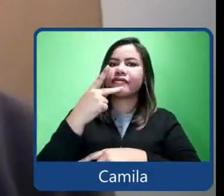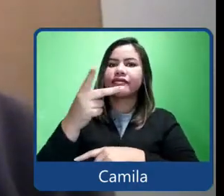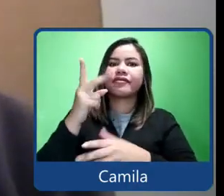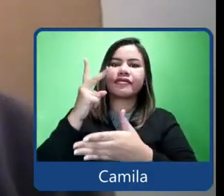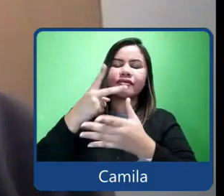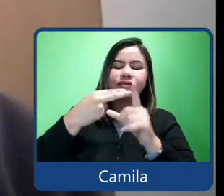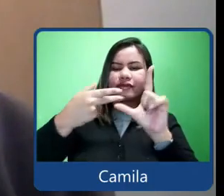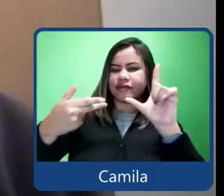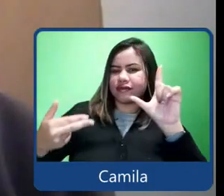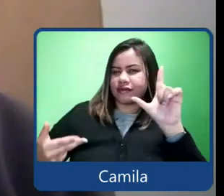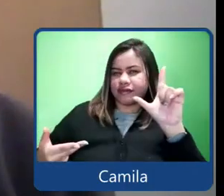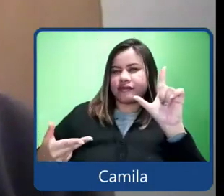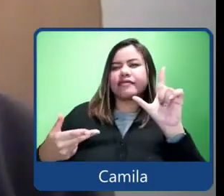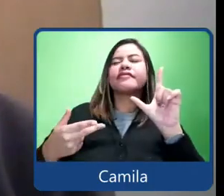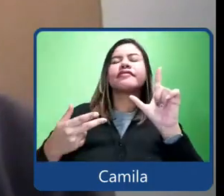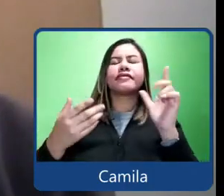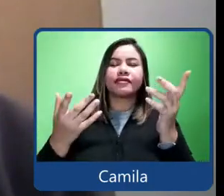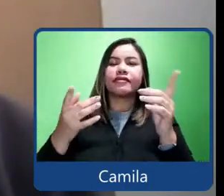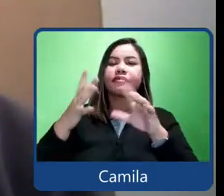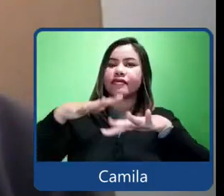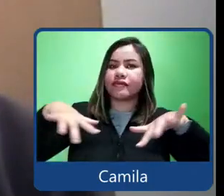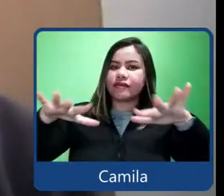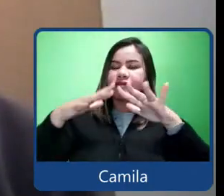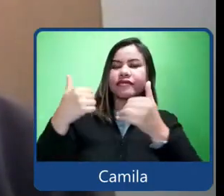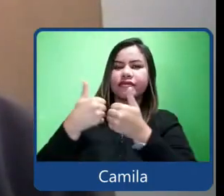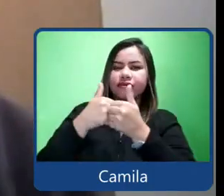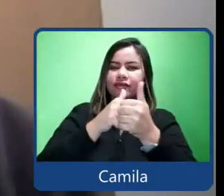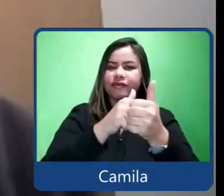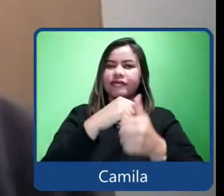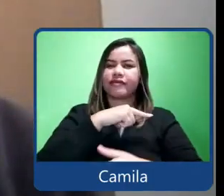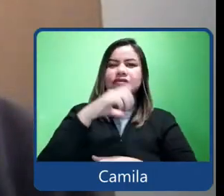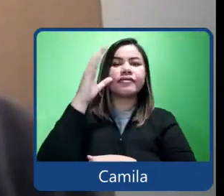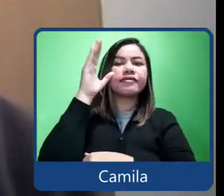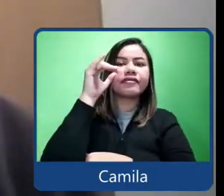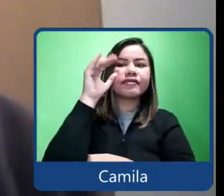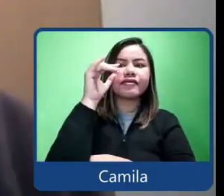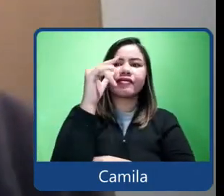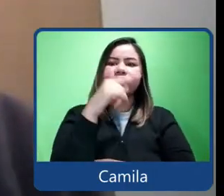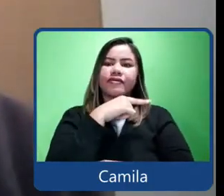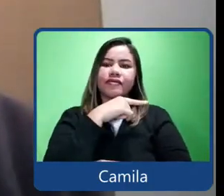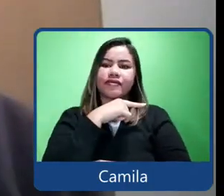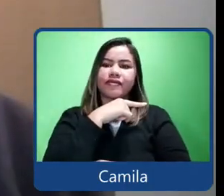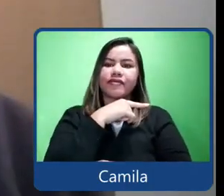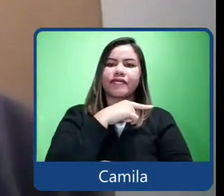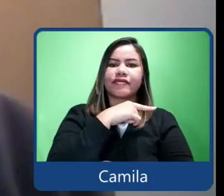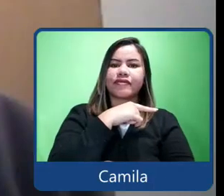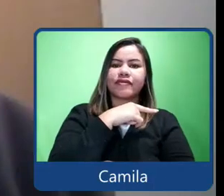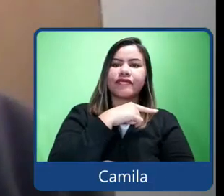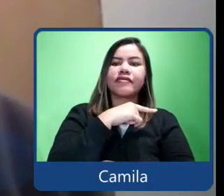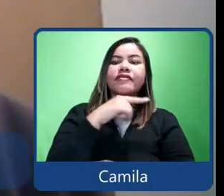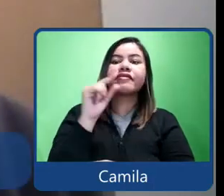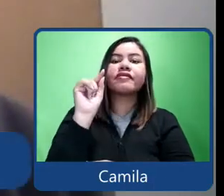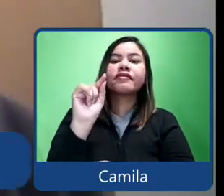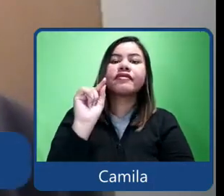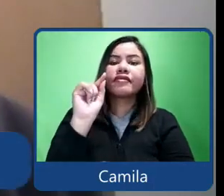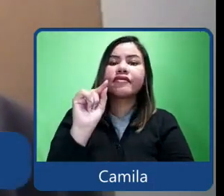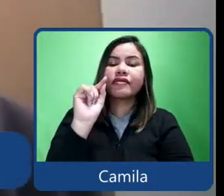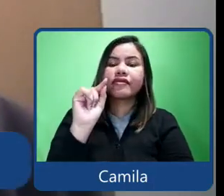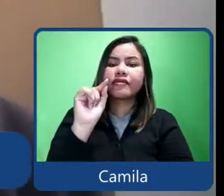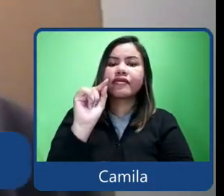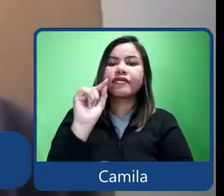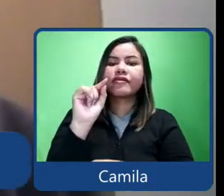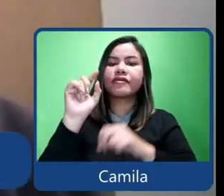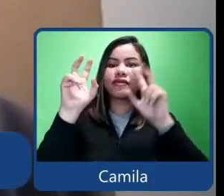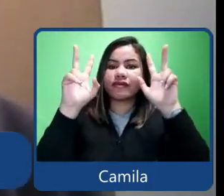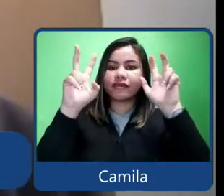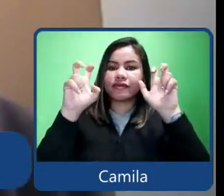todos de alguma forma acompanham com certo interesse, alguma curiosidade e muitas dúvidas, que é o tema das mudanças